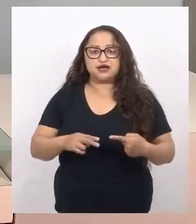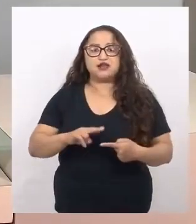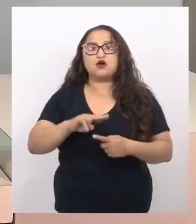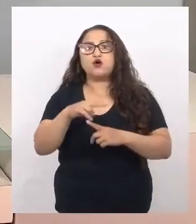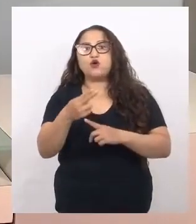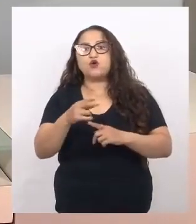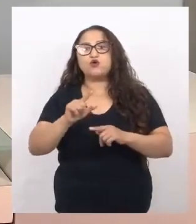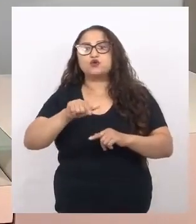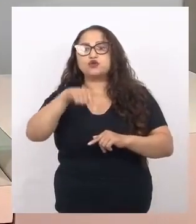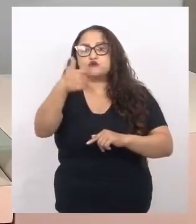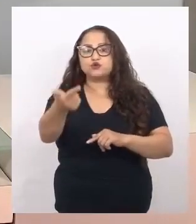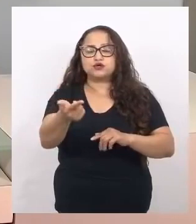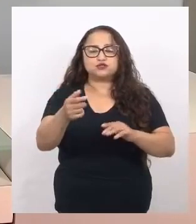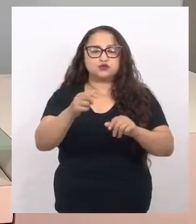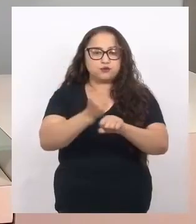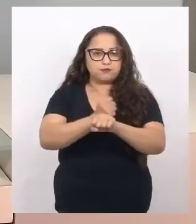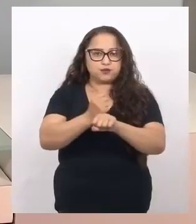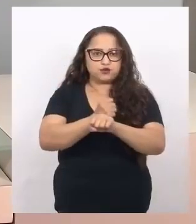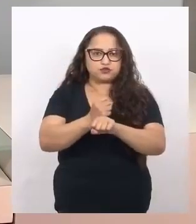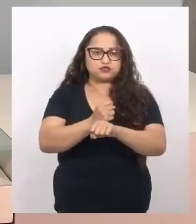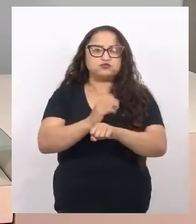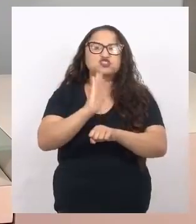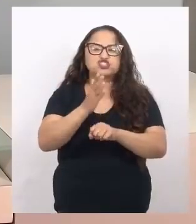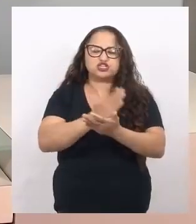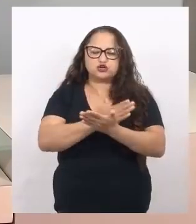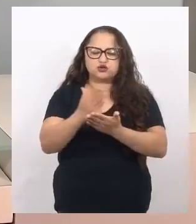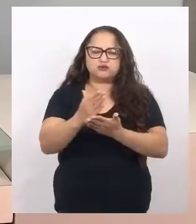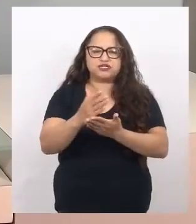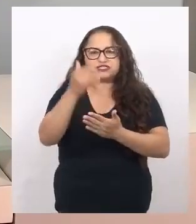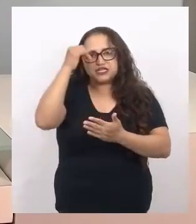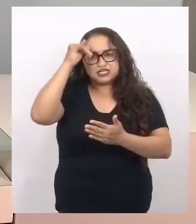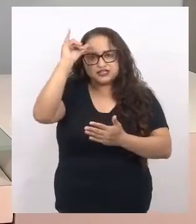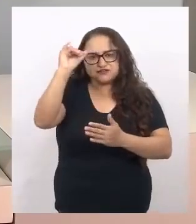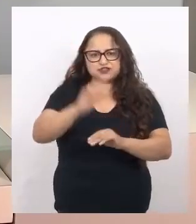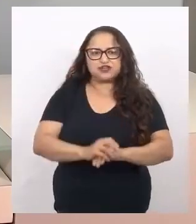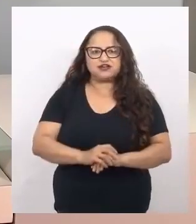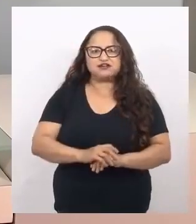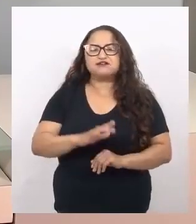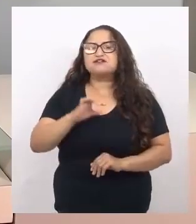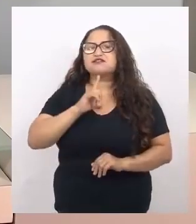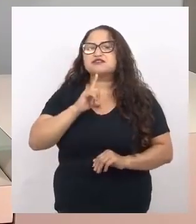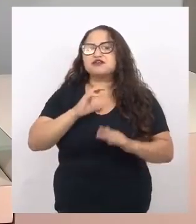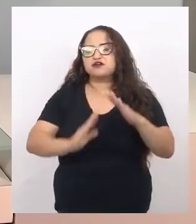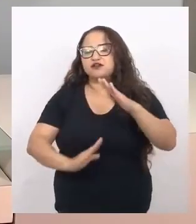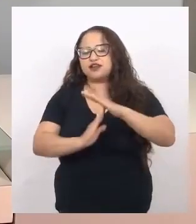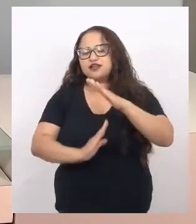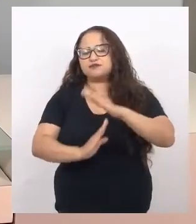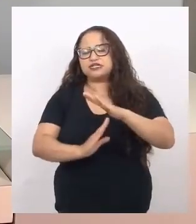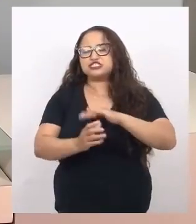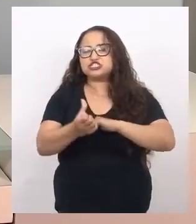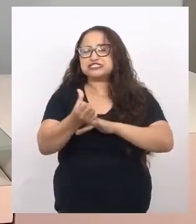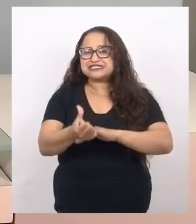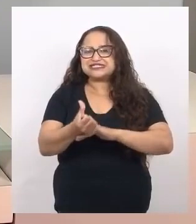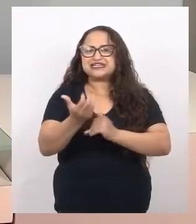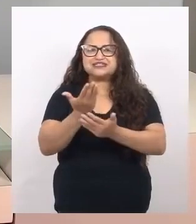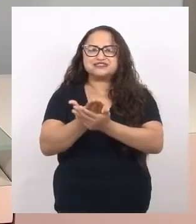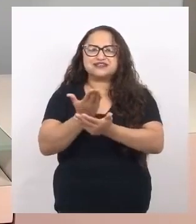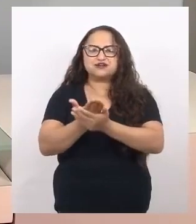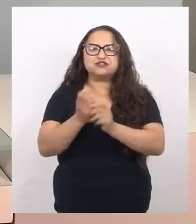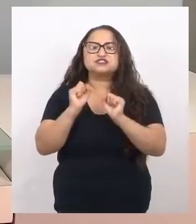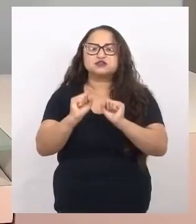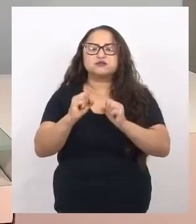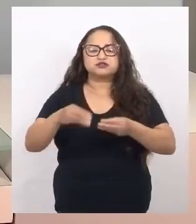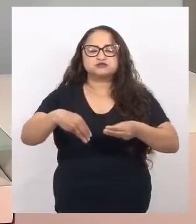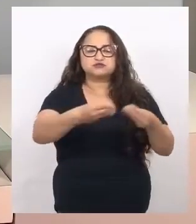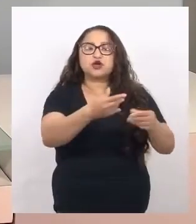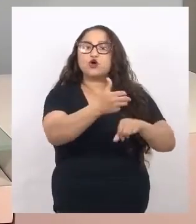não dá tempo de fazer a expansão presencial, há um limite de 6 aulas que podem ser atribuídas a um